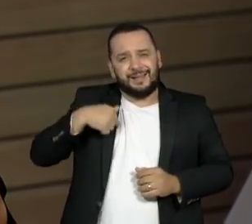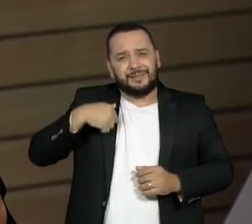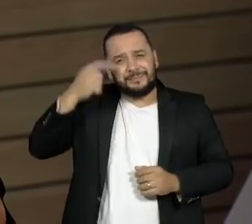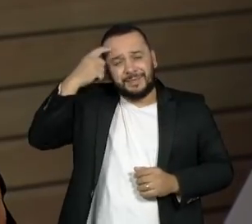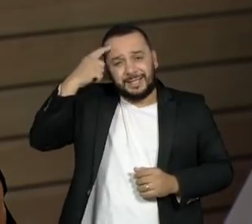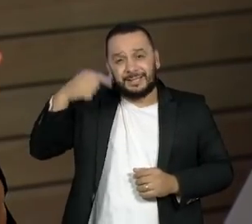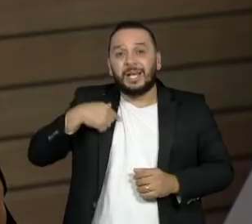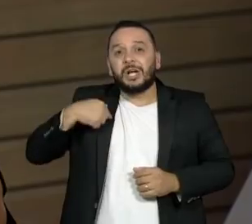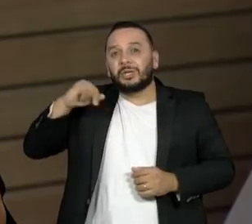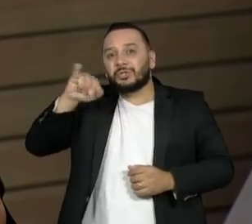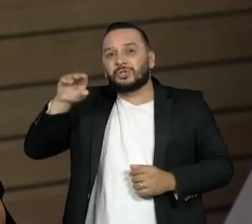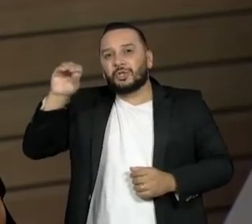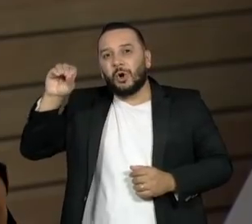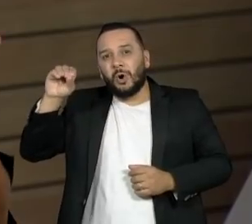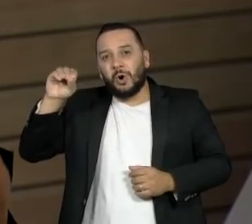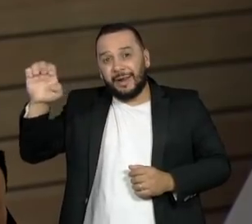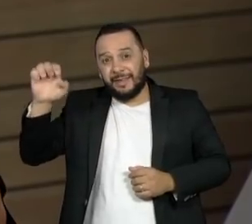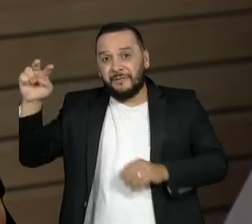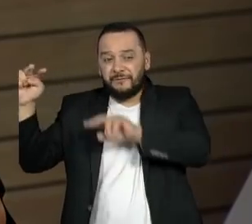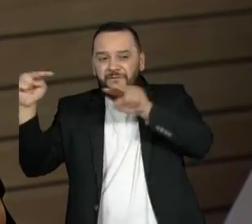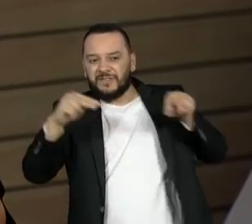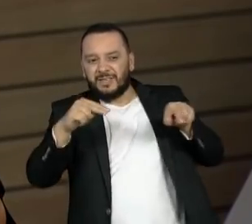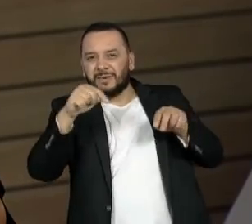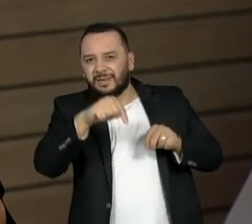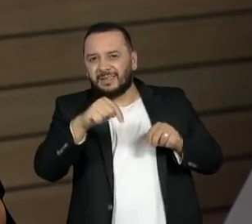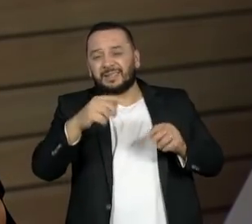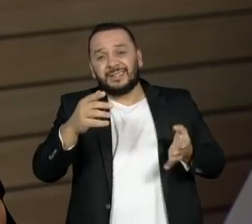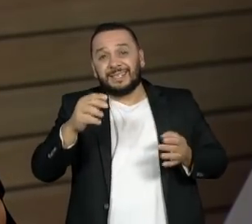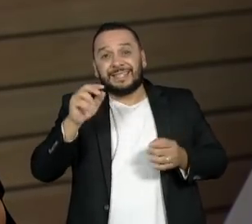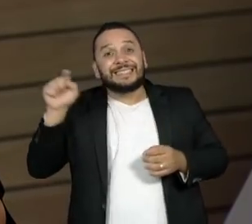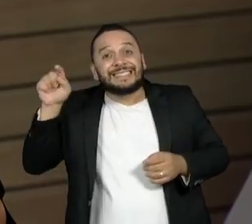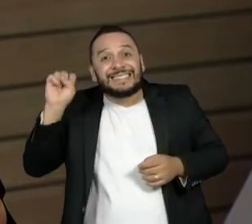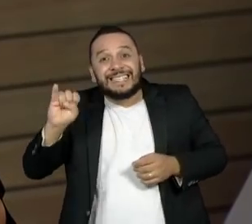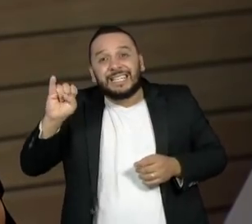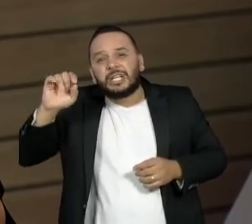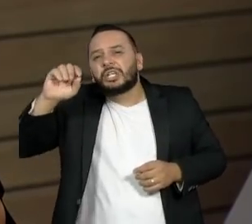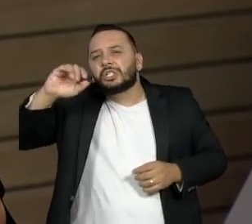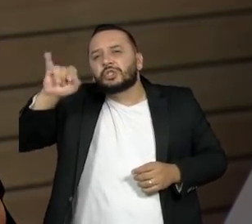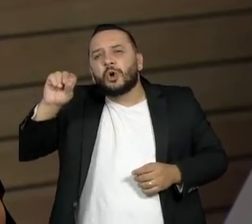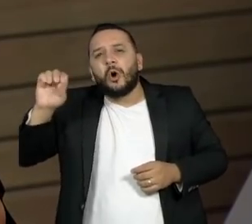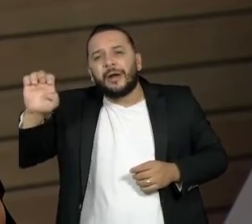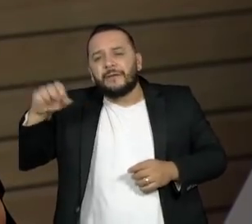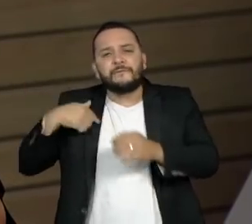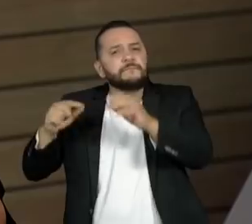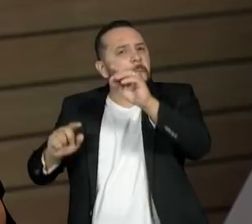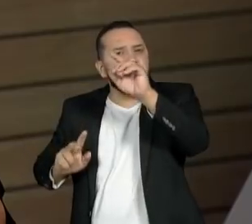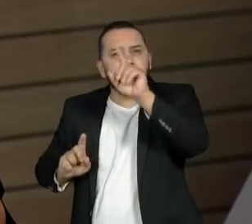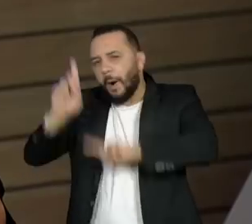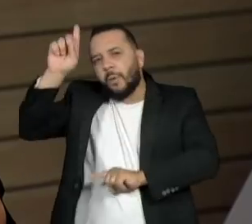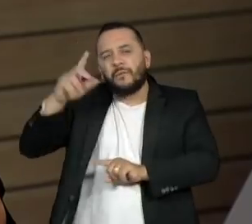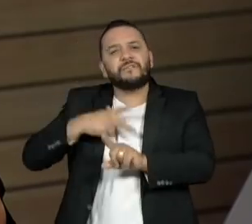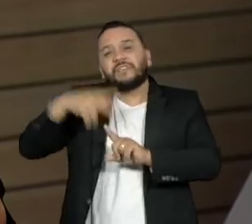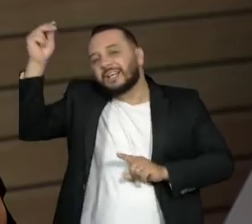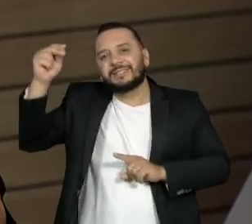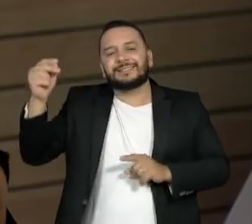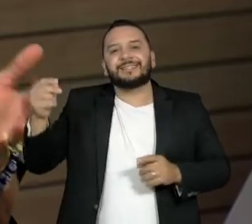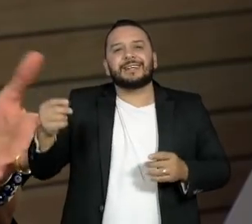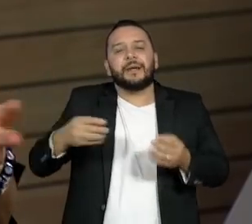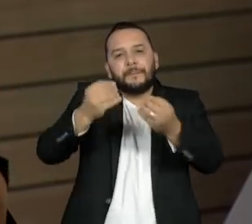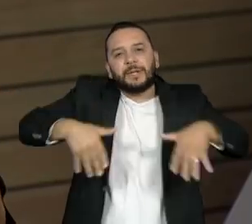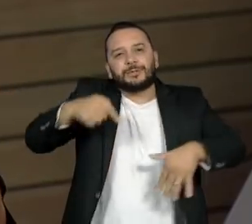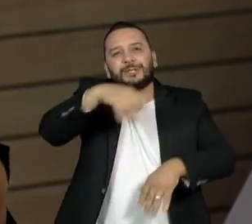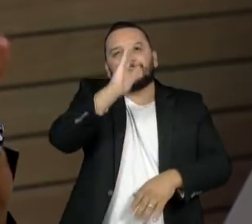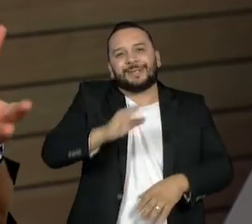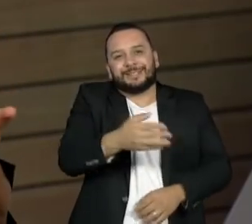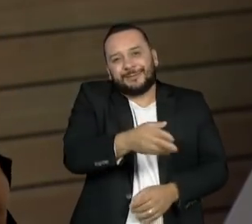porque uma coisa é você fazer todas essas política exterior muito polêmica, ou se você tem